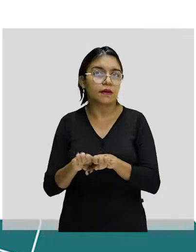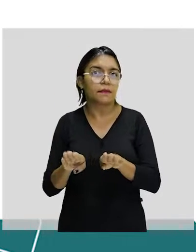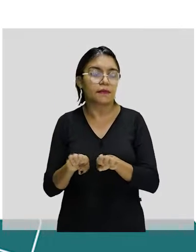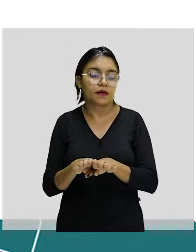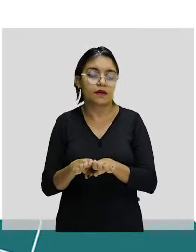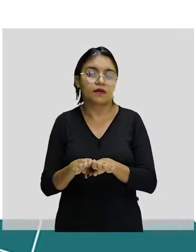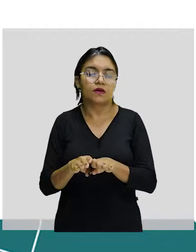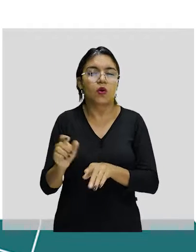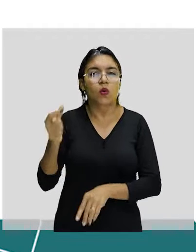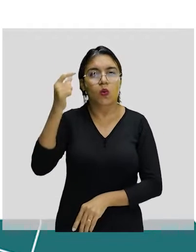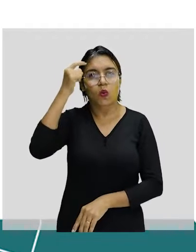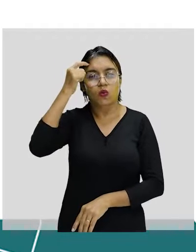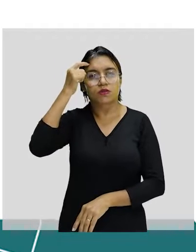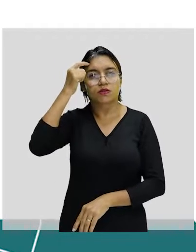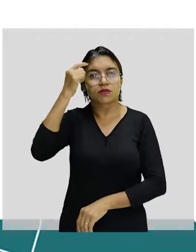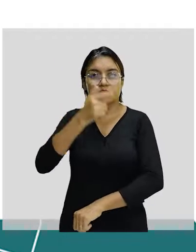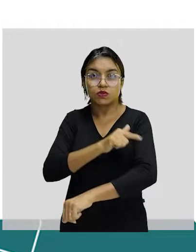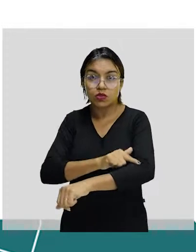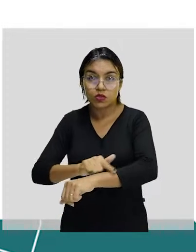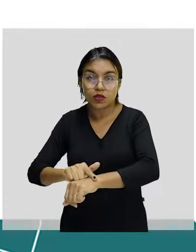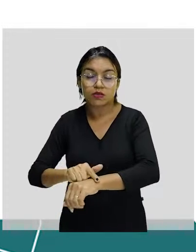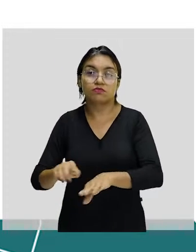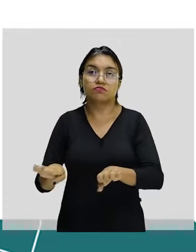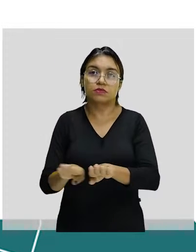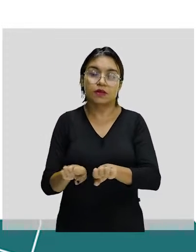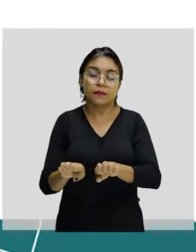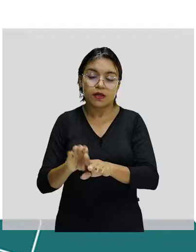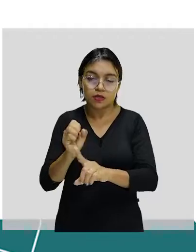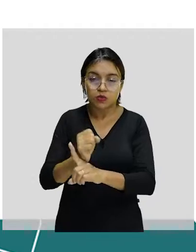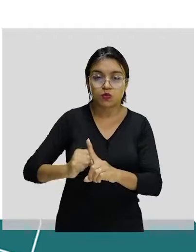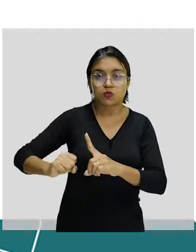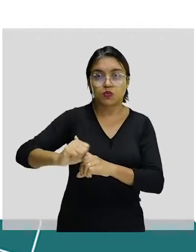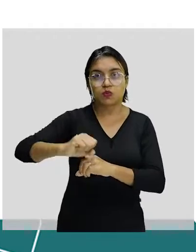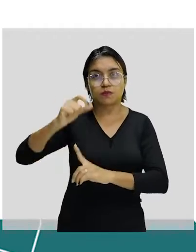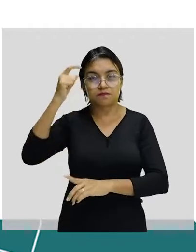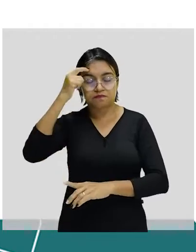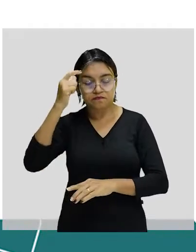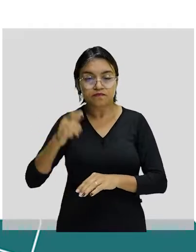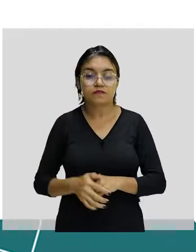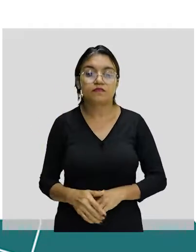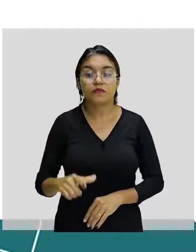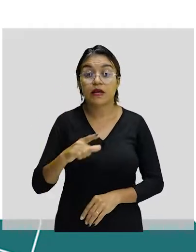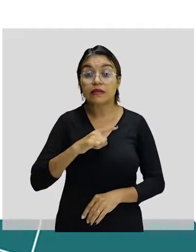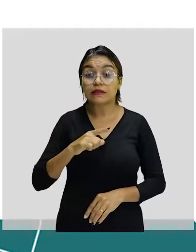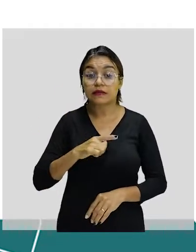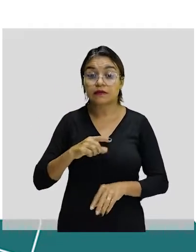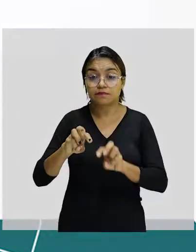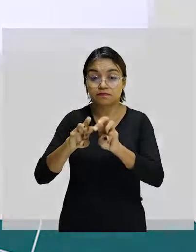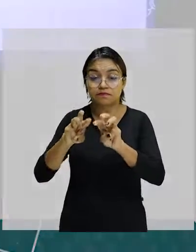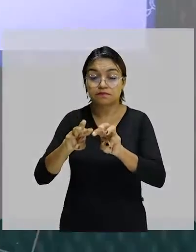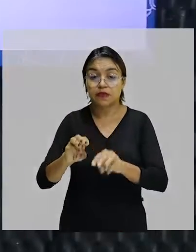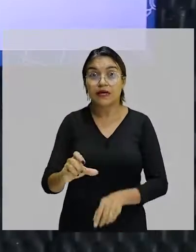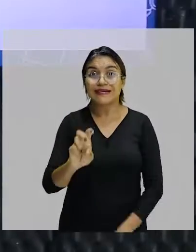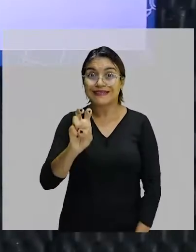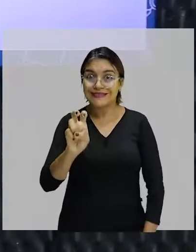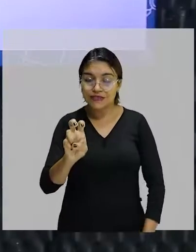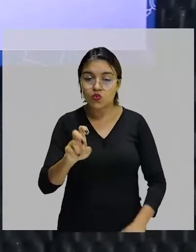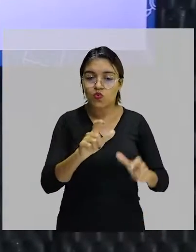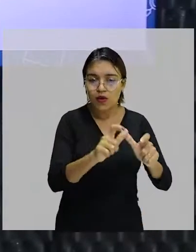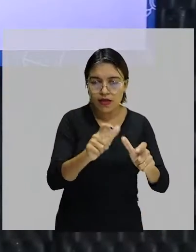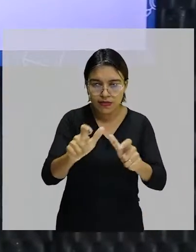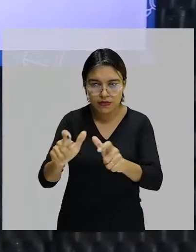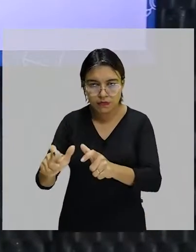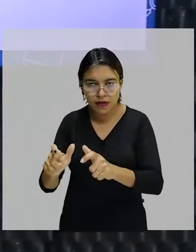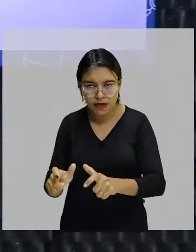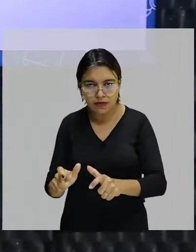de conscientização, de educação e conscientização social. O museu possui 5 espaços definidos, tem